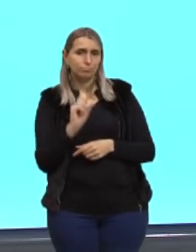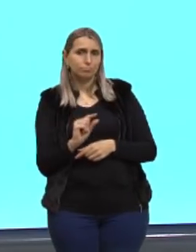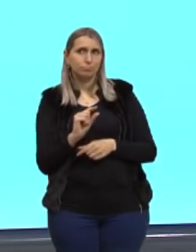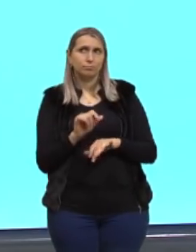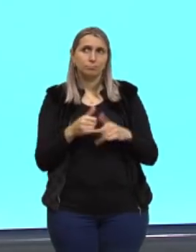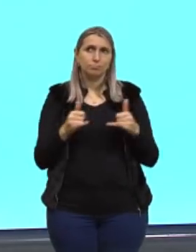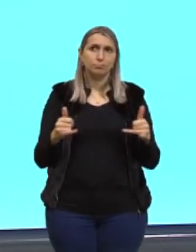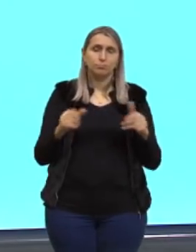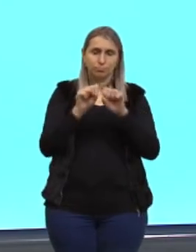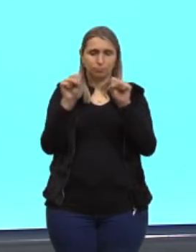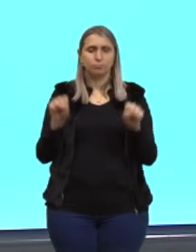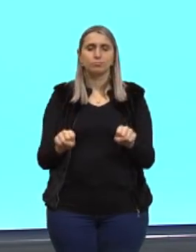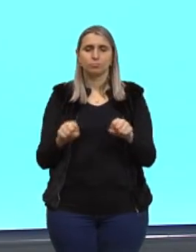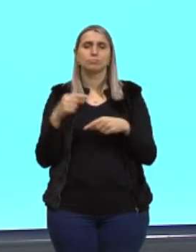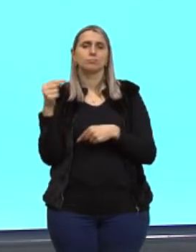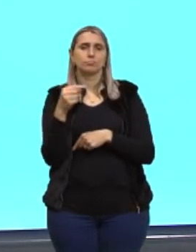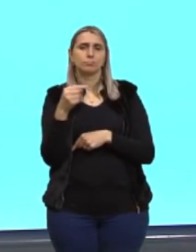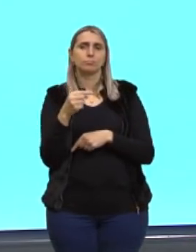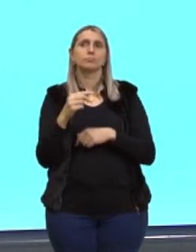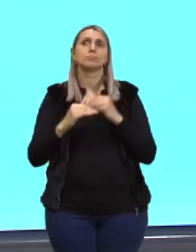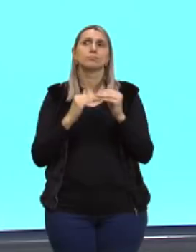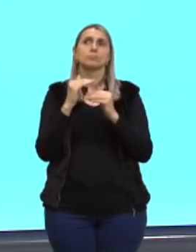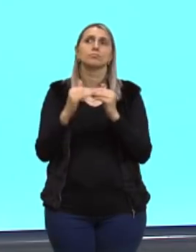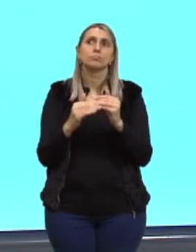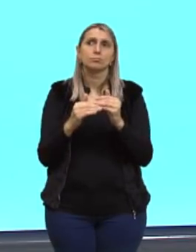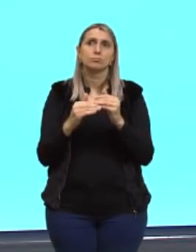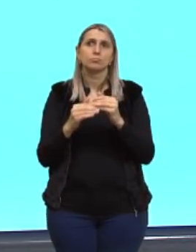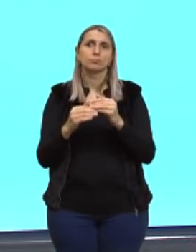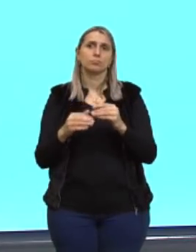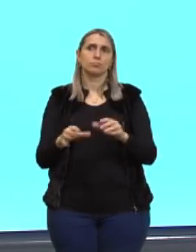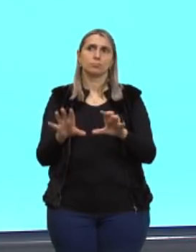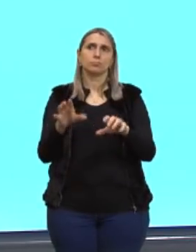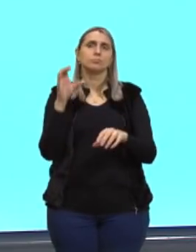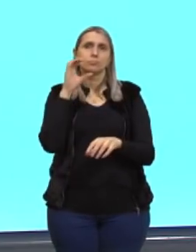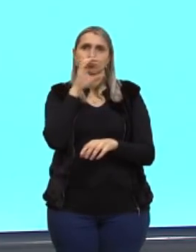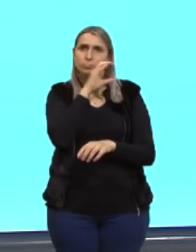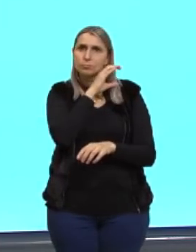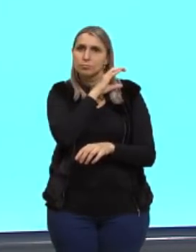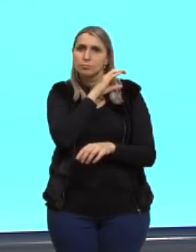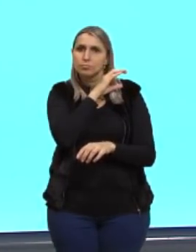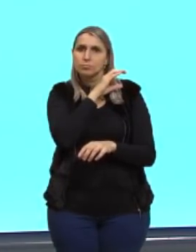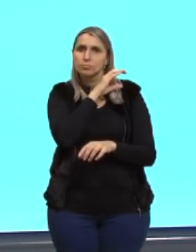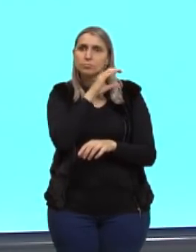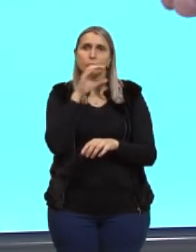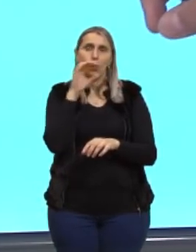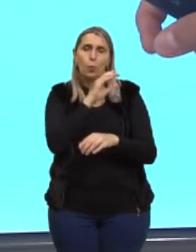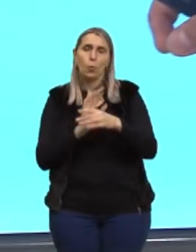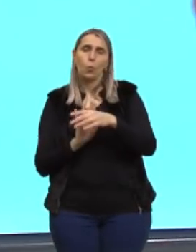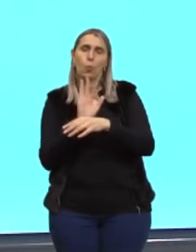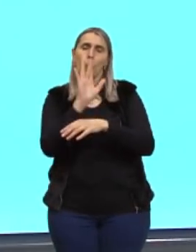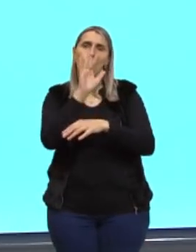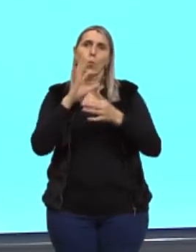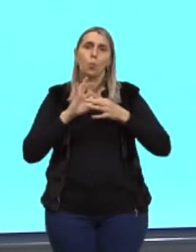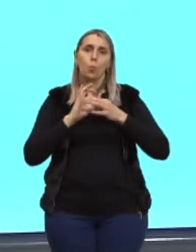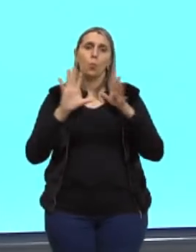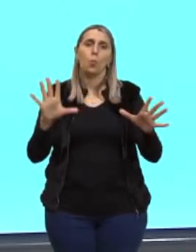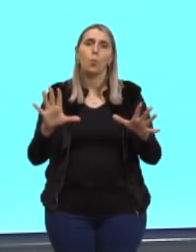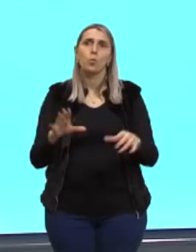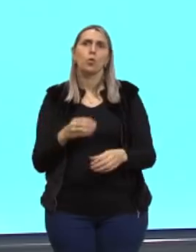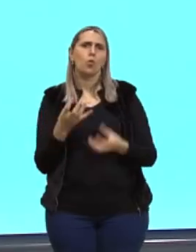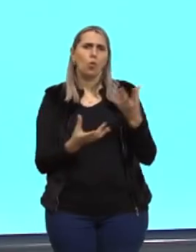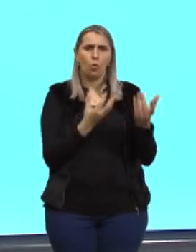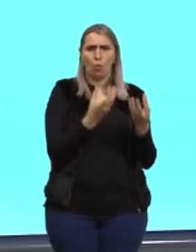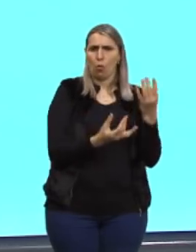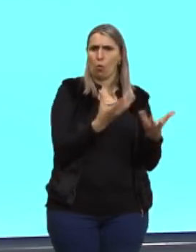diminui o energia do sistema vai ser negativas processo é exotérmico e como é que eu sei que é uma combustão porque a combustão ela vai